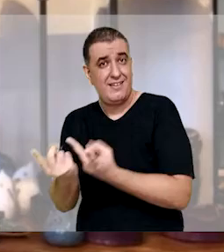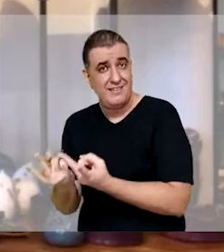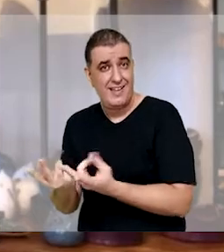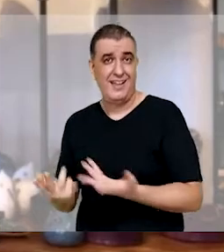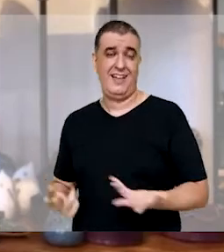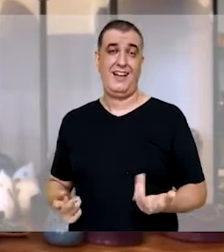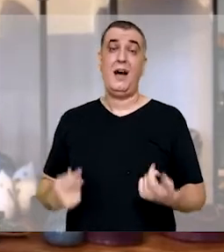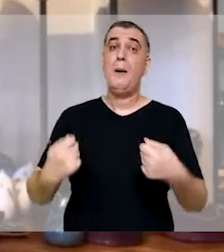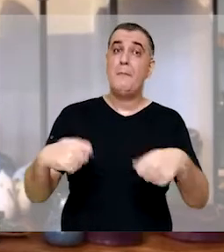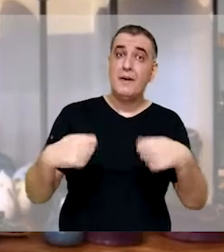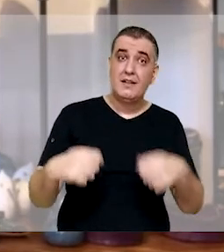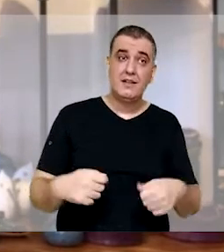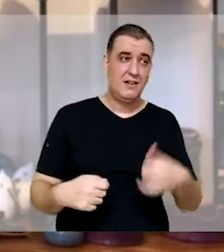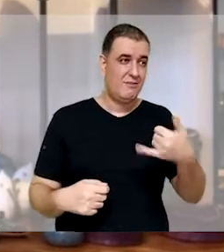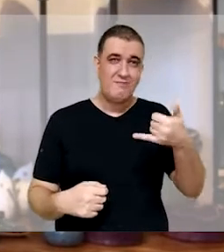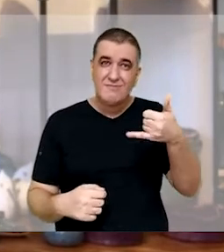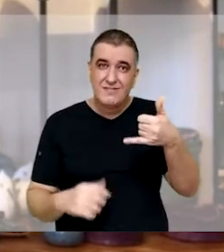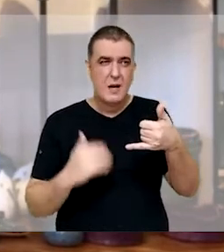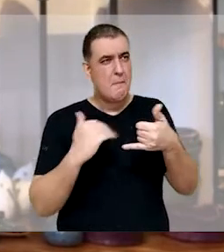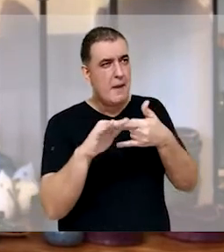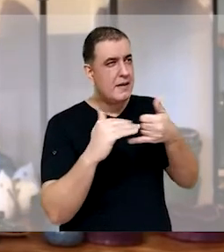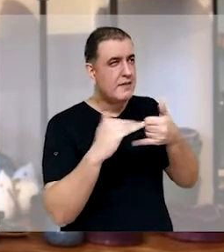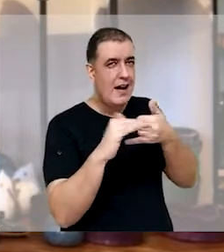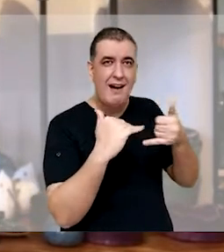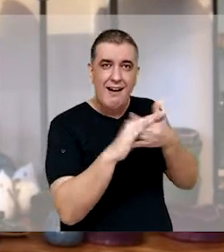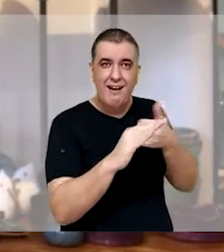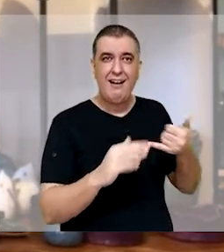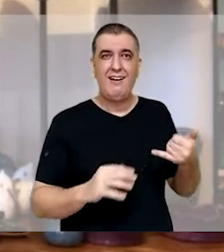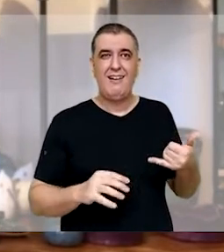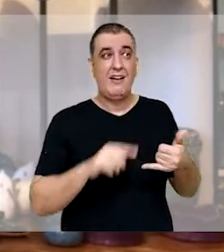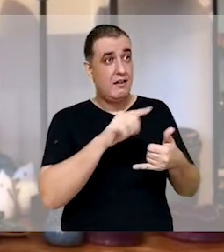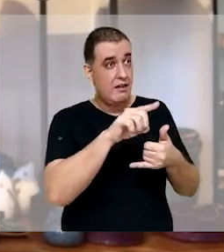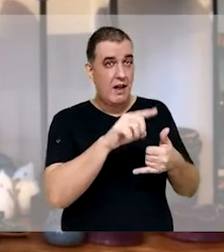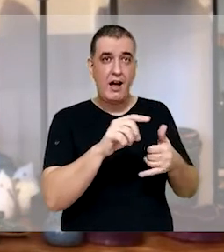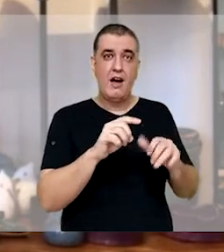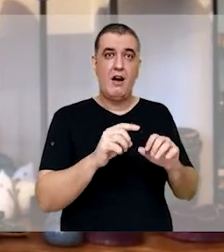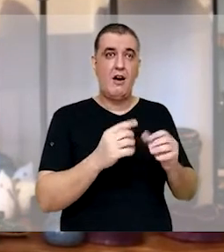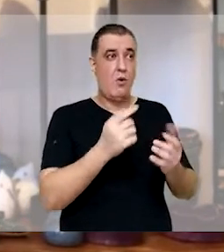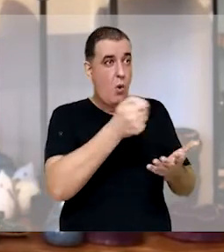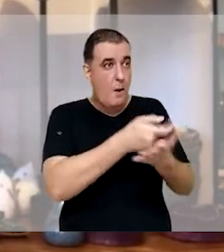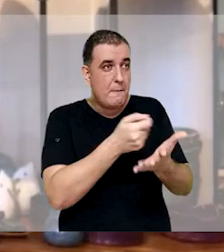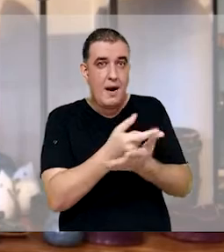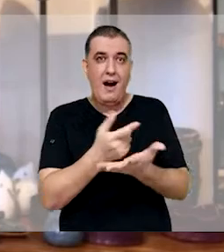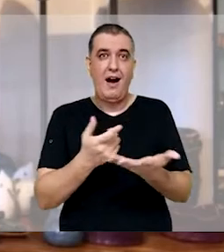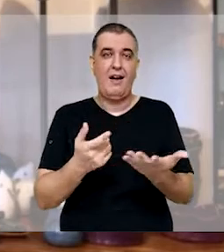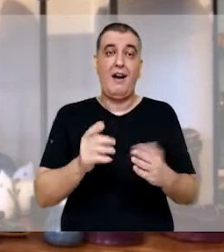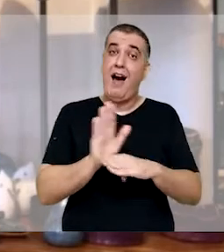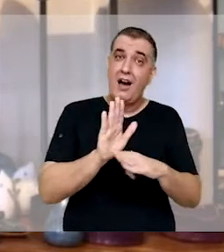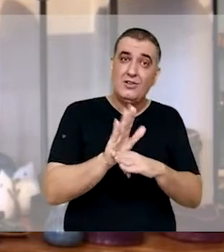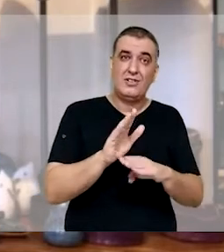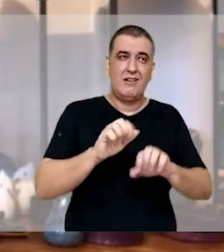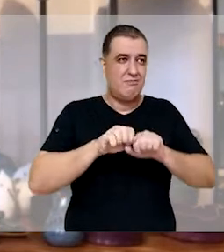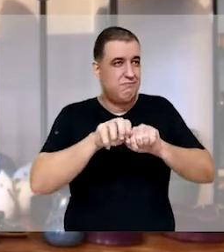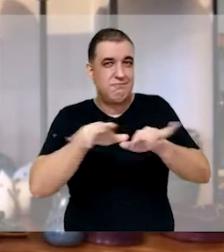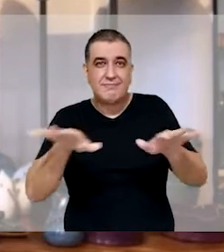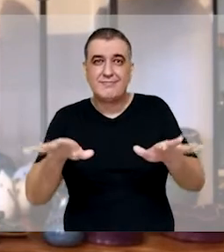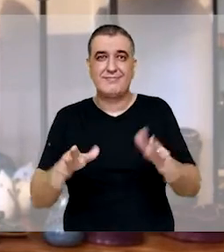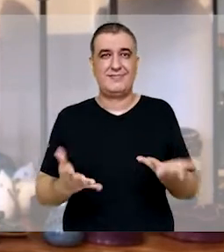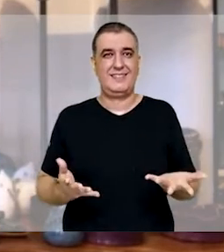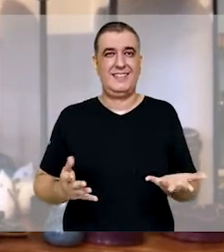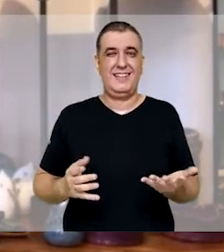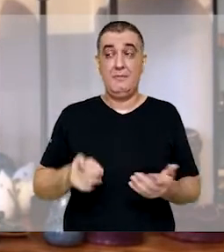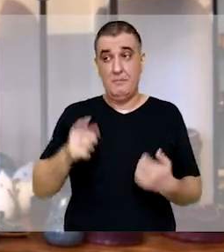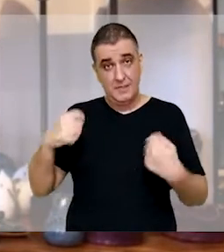trabalho, você tem que estar esperta, você tem que estar ligada nessa rede social. E não é todo mundo que está disponível para fazer isso. Ou